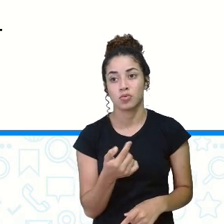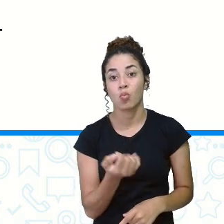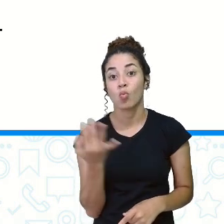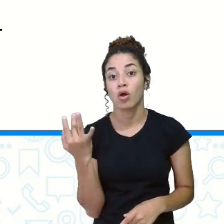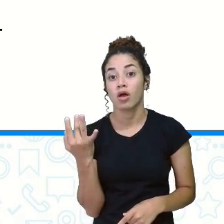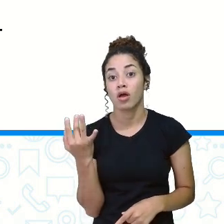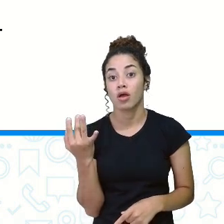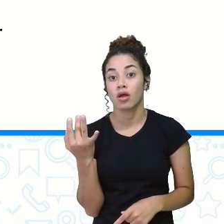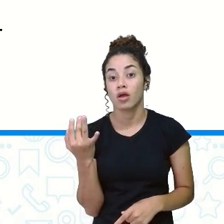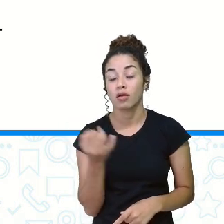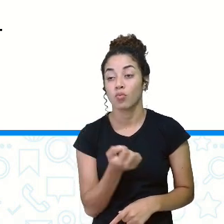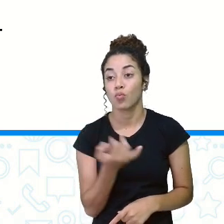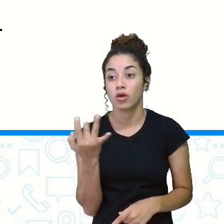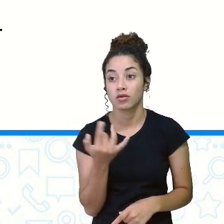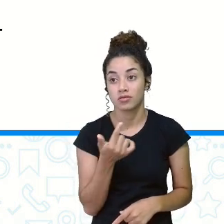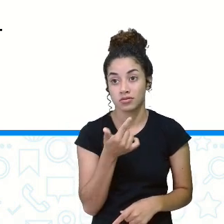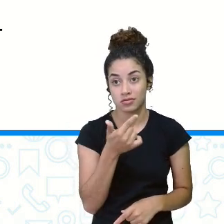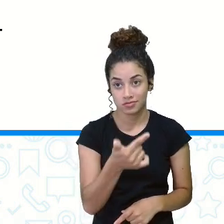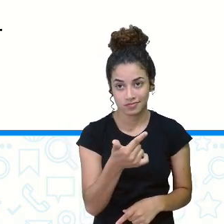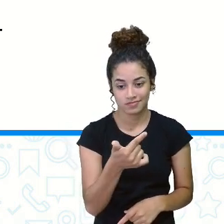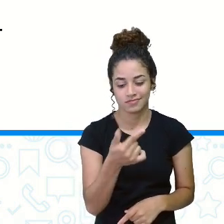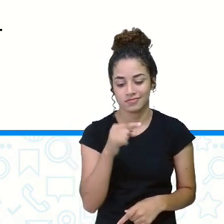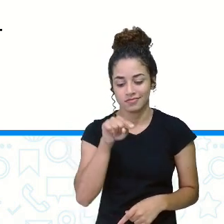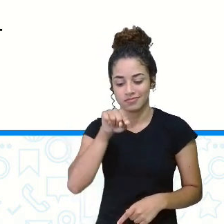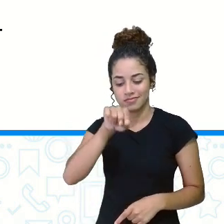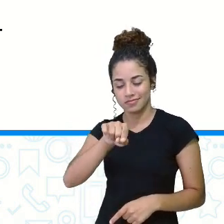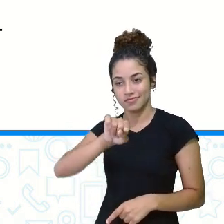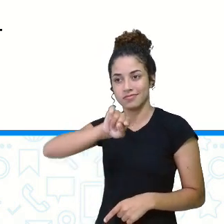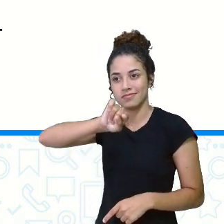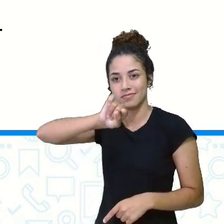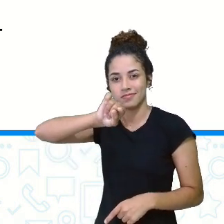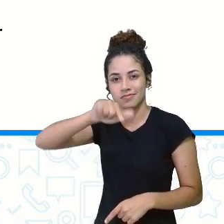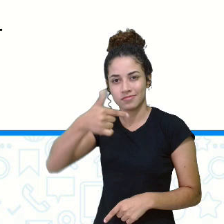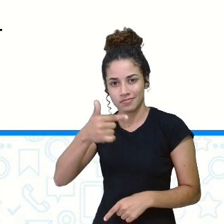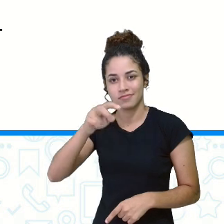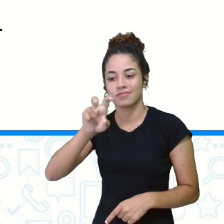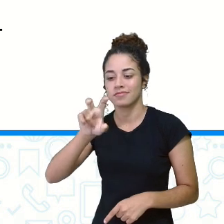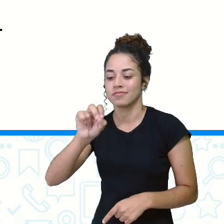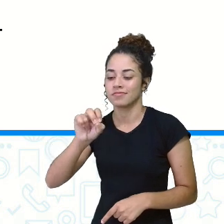ano? Olha aí, letra D.